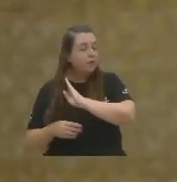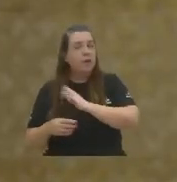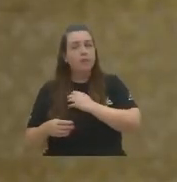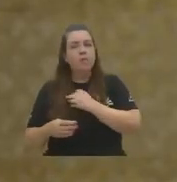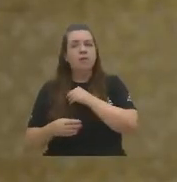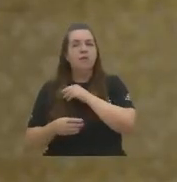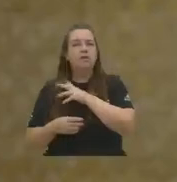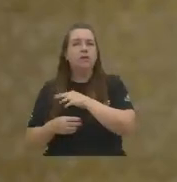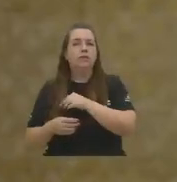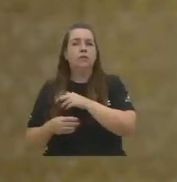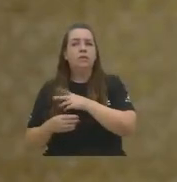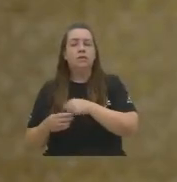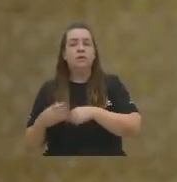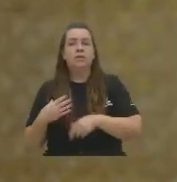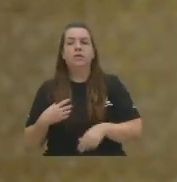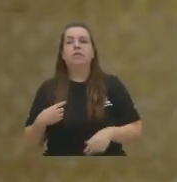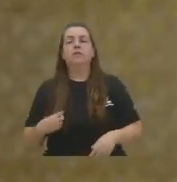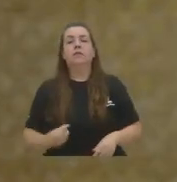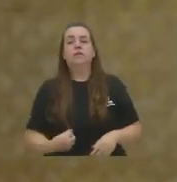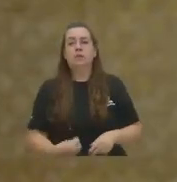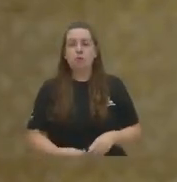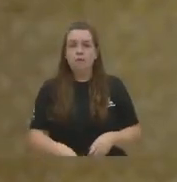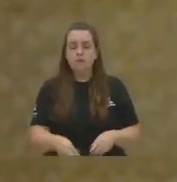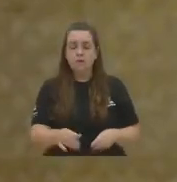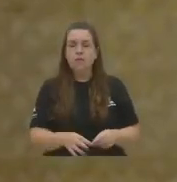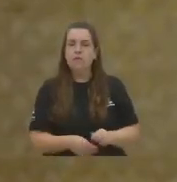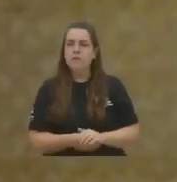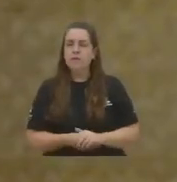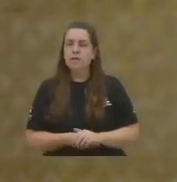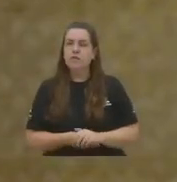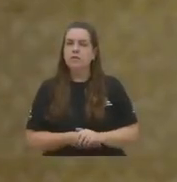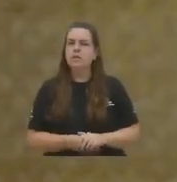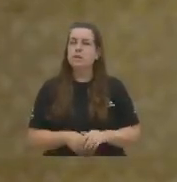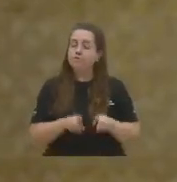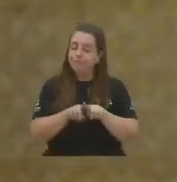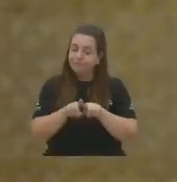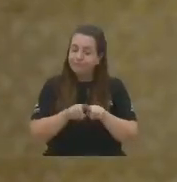Irmãos e irmãs, se